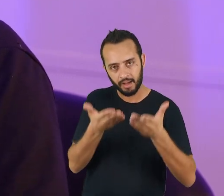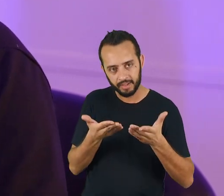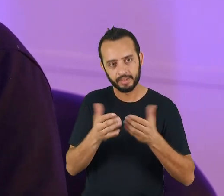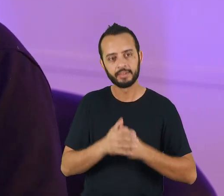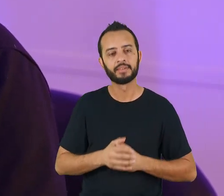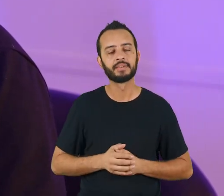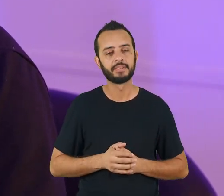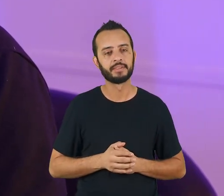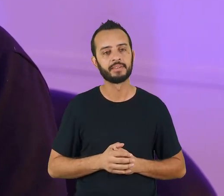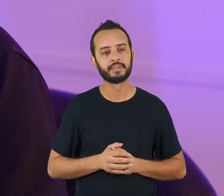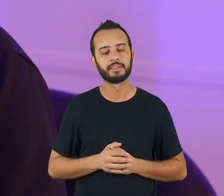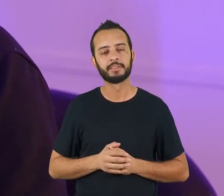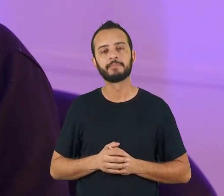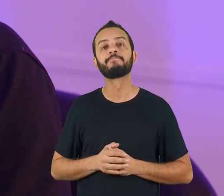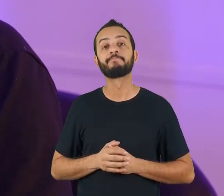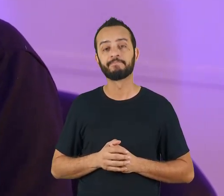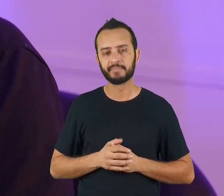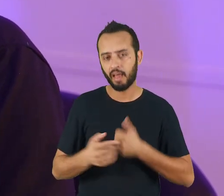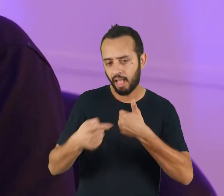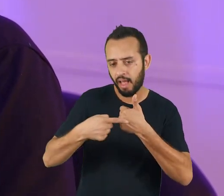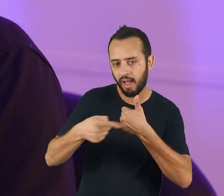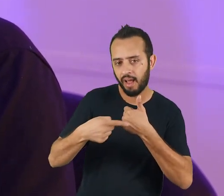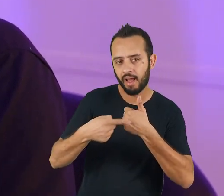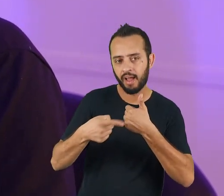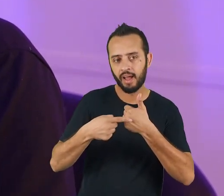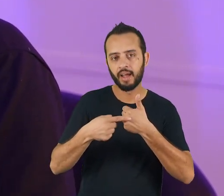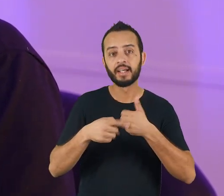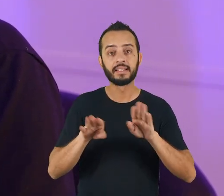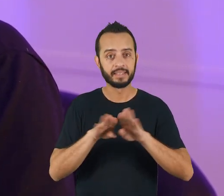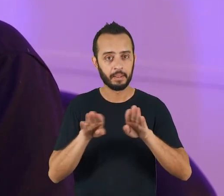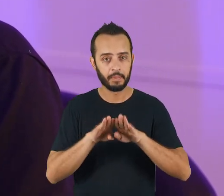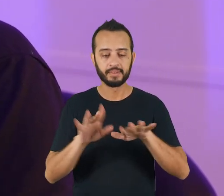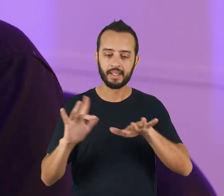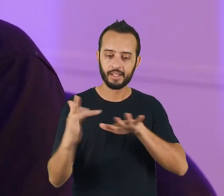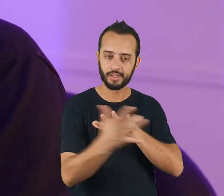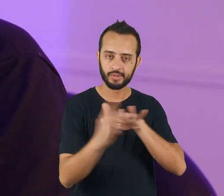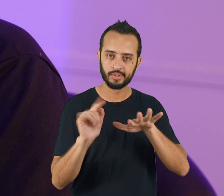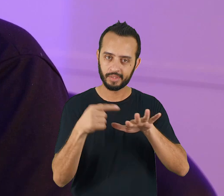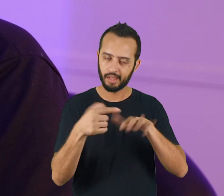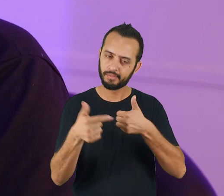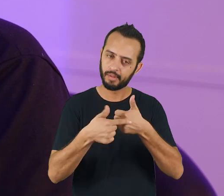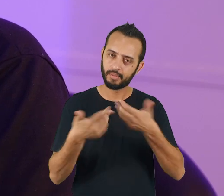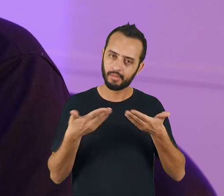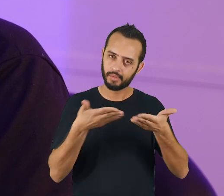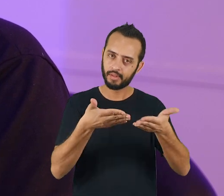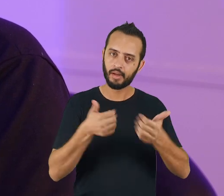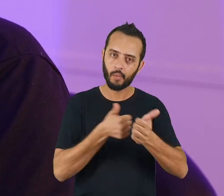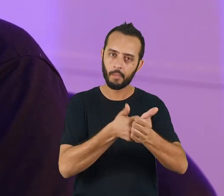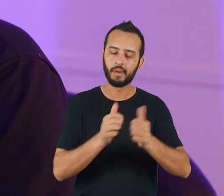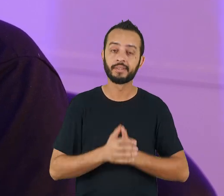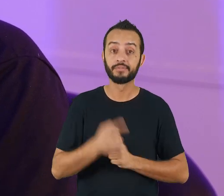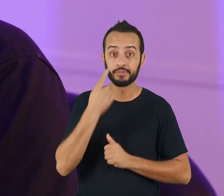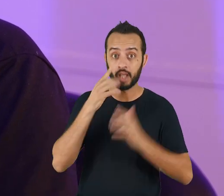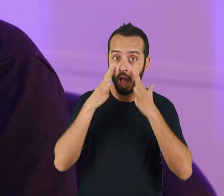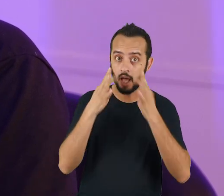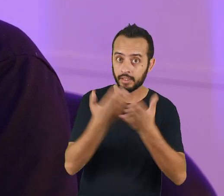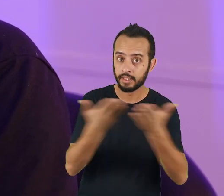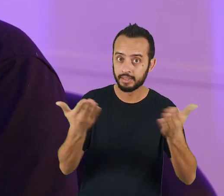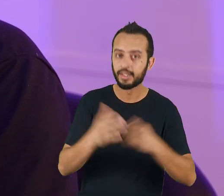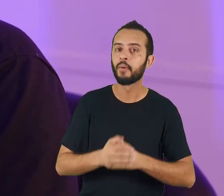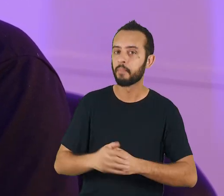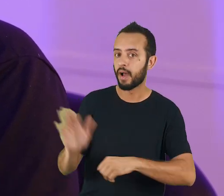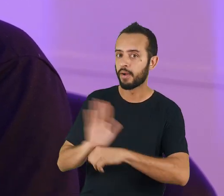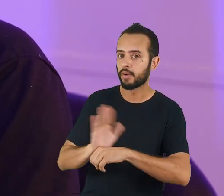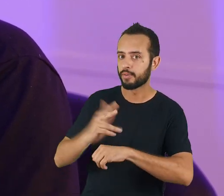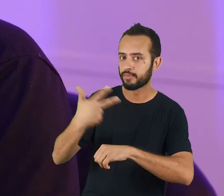comentário desculpa e e seu like nos acompanhe nas nossas Mídias e fique sempre atento para